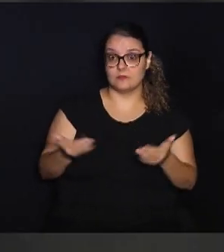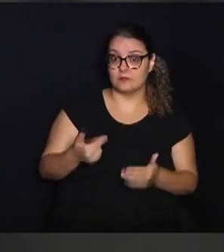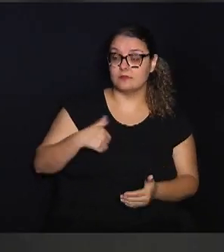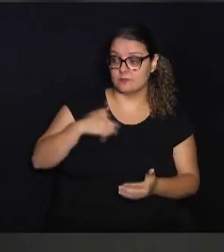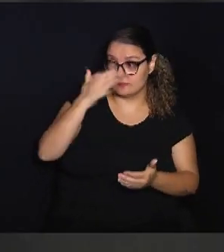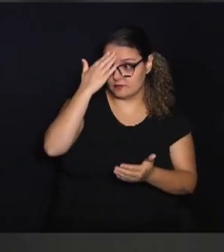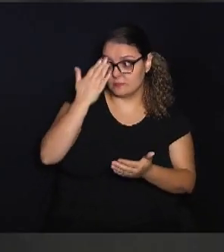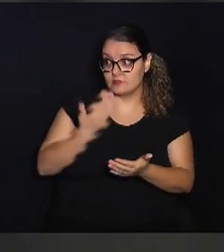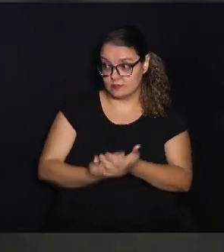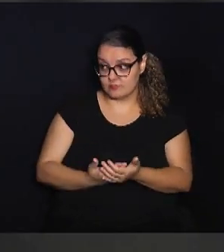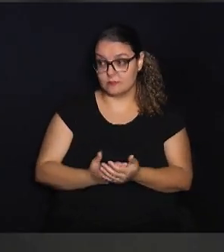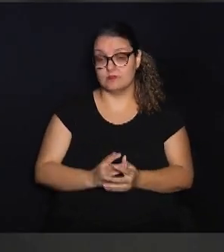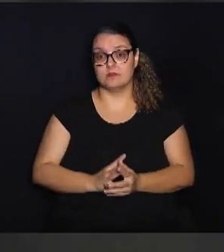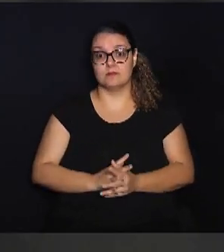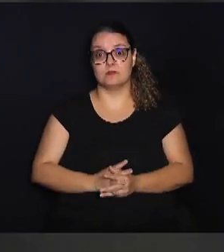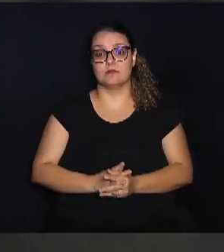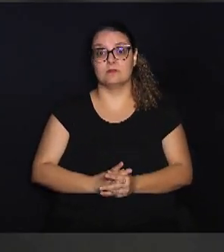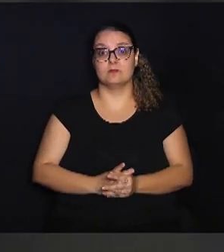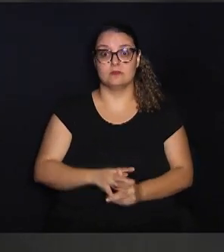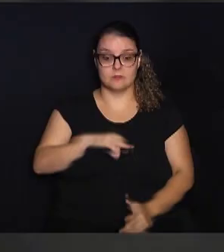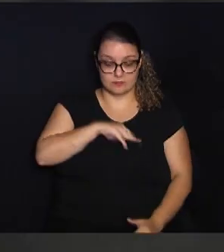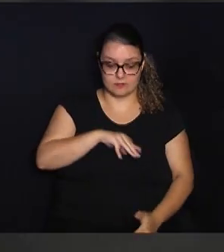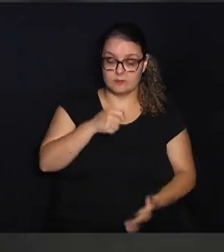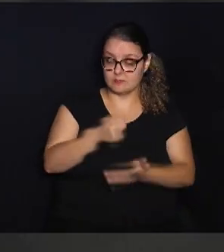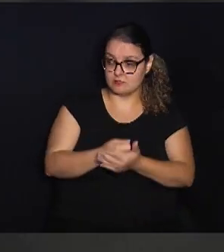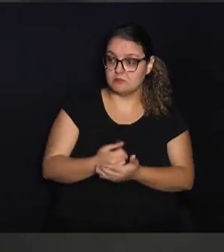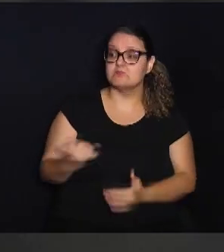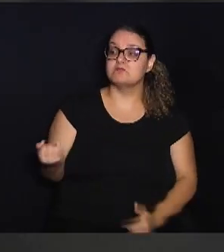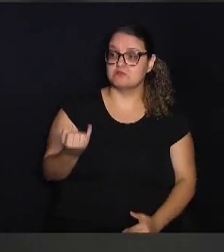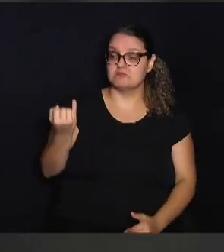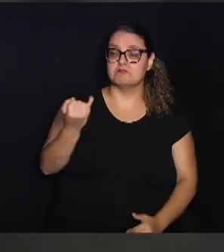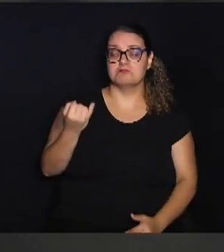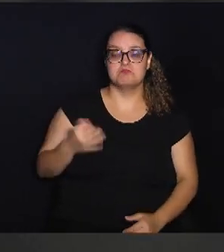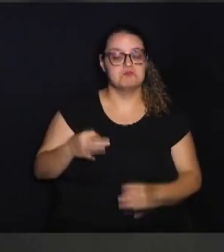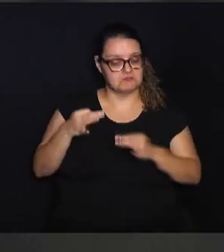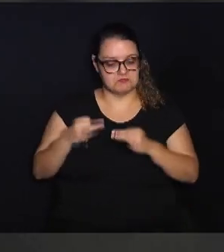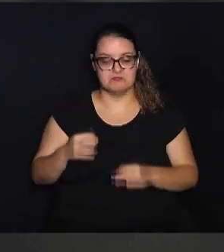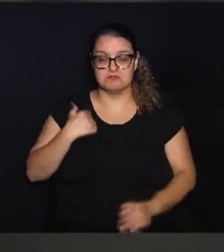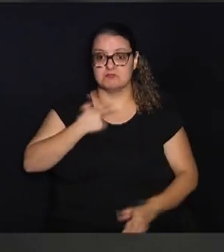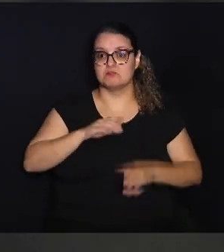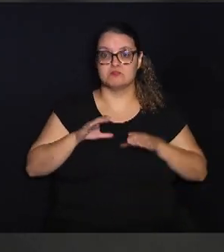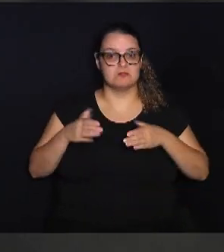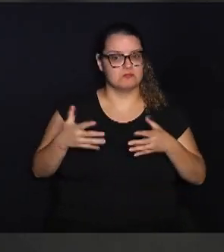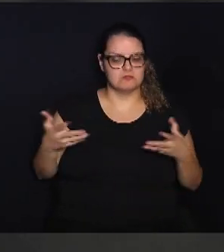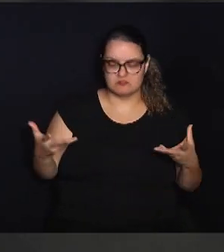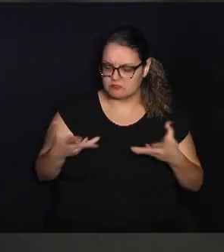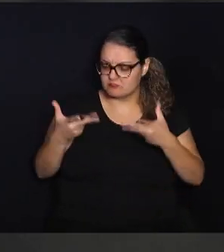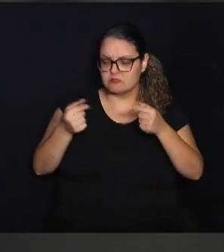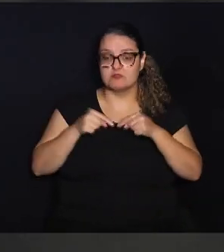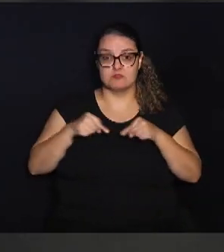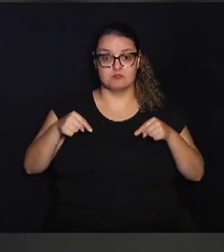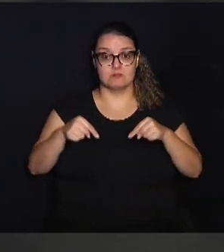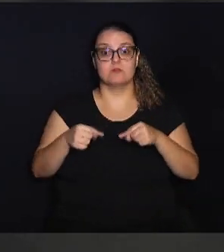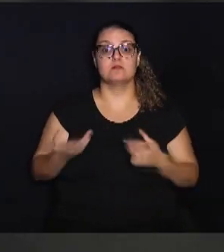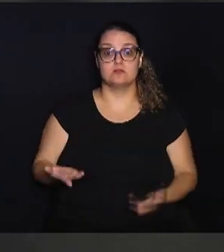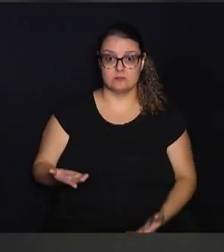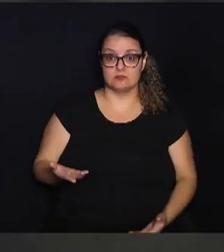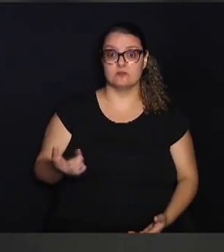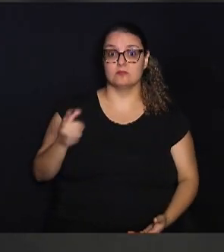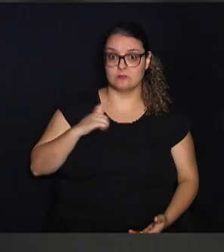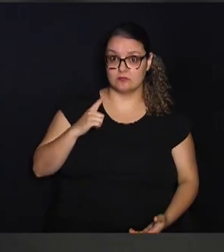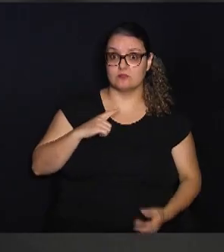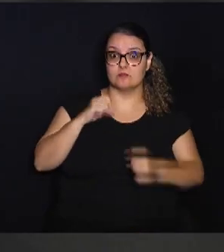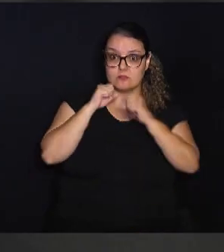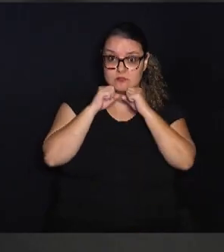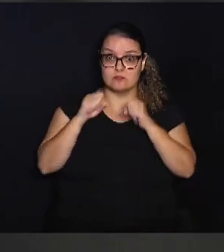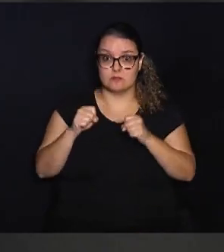acredito que cumpri a missão com louvor. A nossa equipe fantástica de gabinete, né? Apesar de ter um assessor a